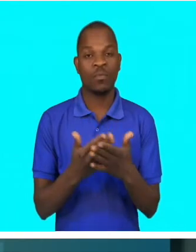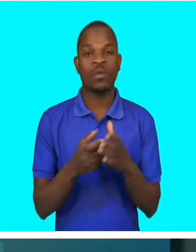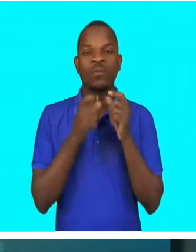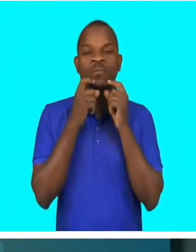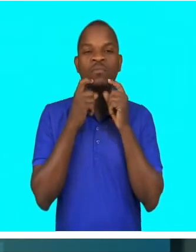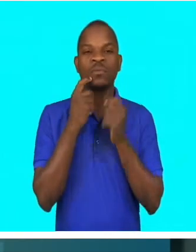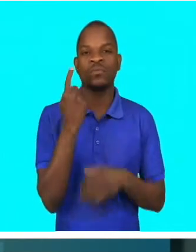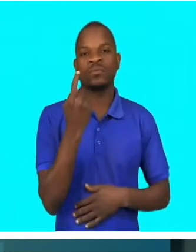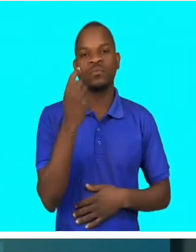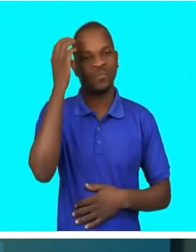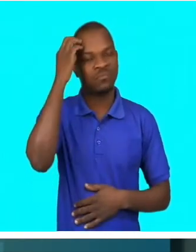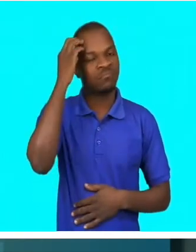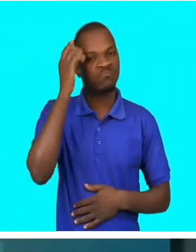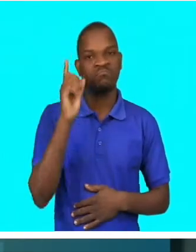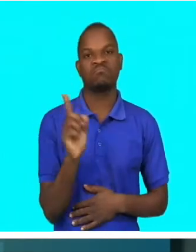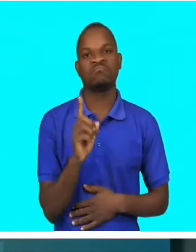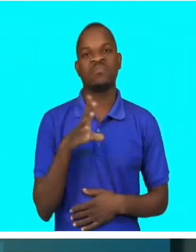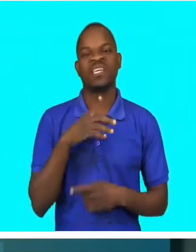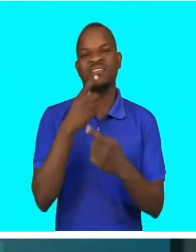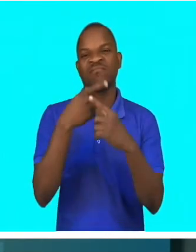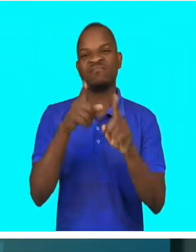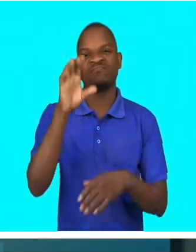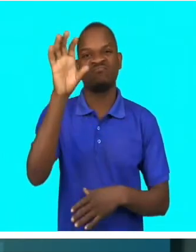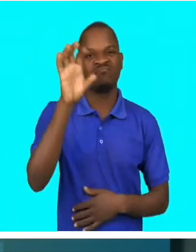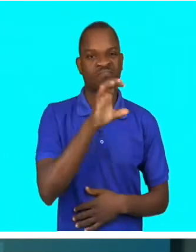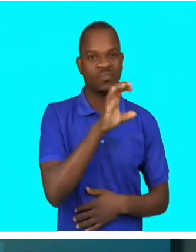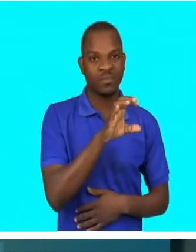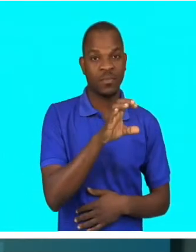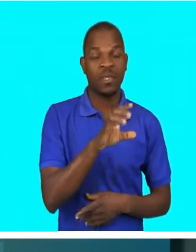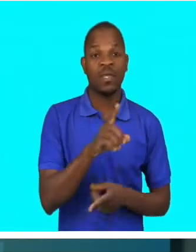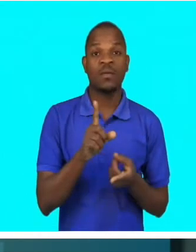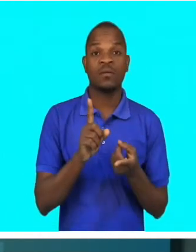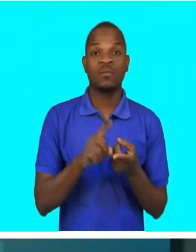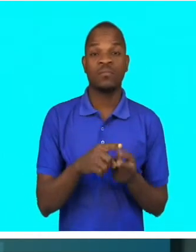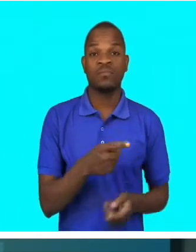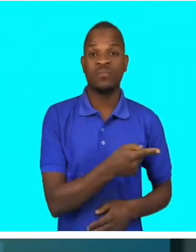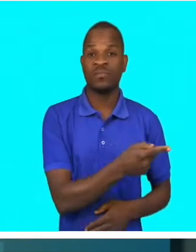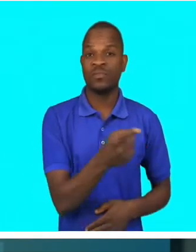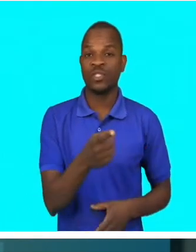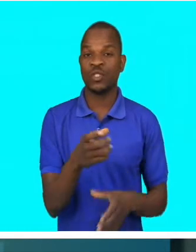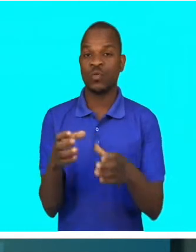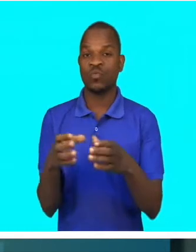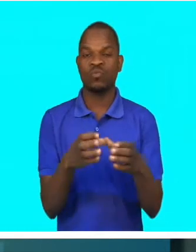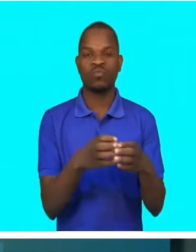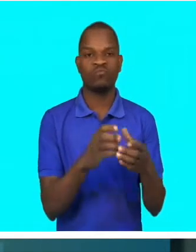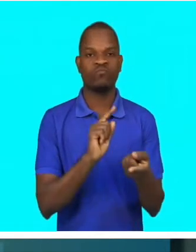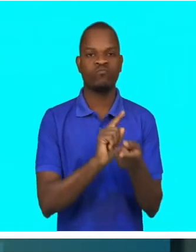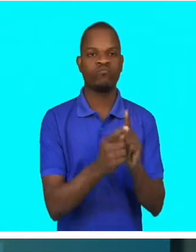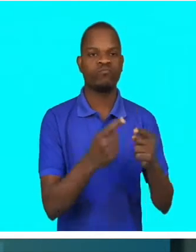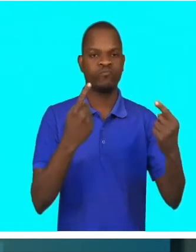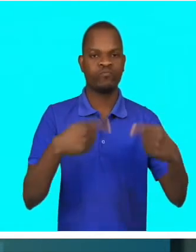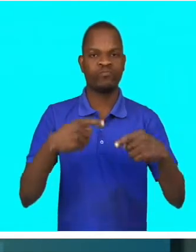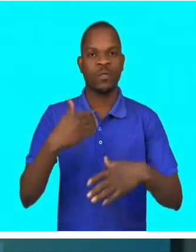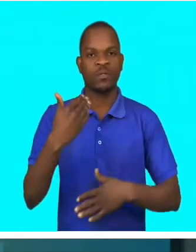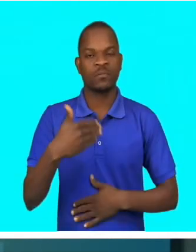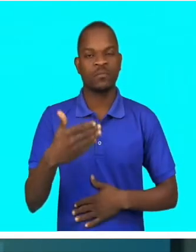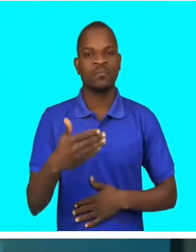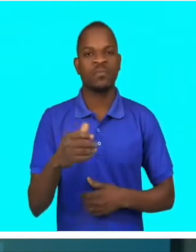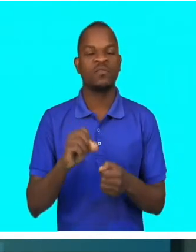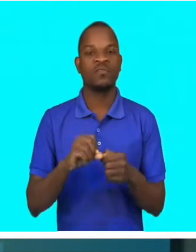Moçambique, Moçambique não é só Maputo, tem zona sul, zona centro, zona norte e essas equipas já encontrarem-se de forma constante,